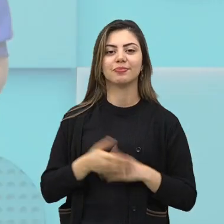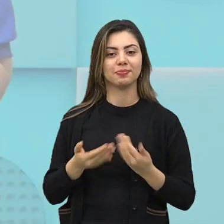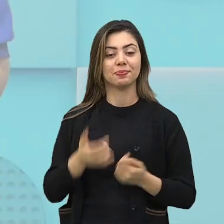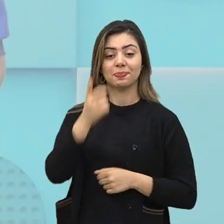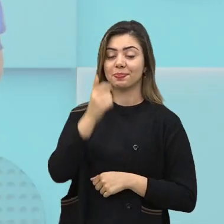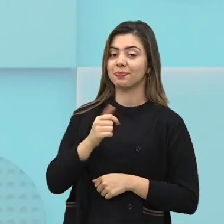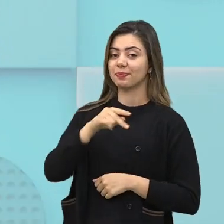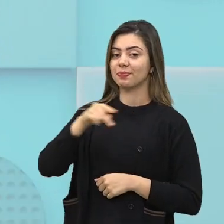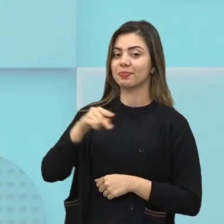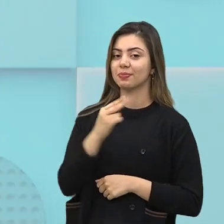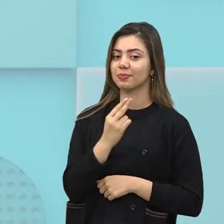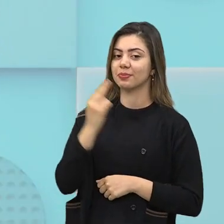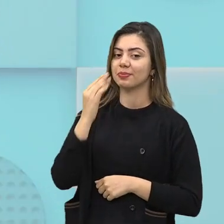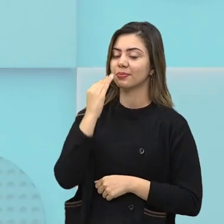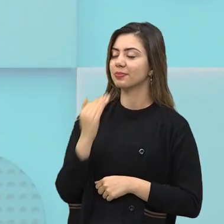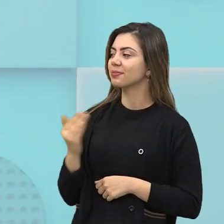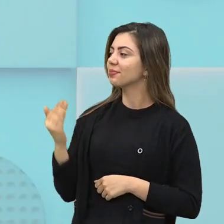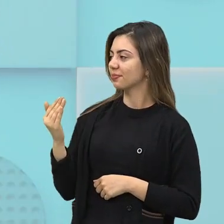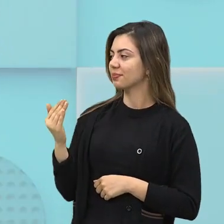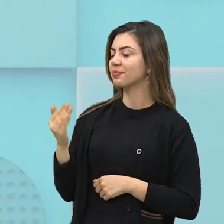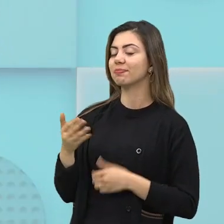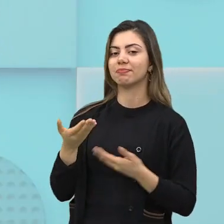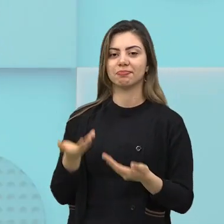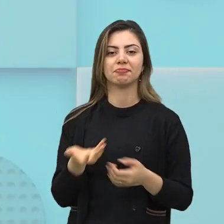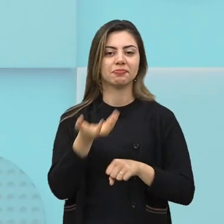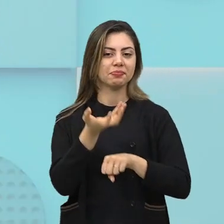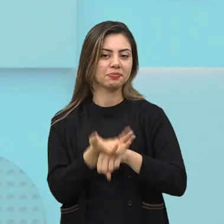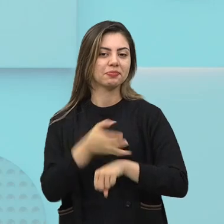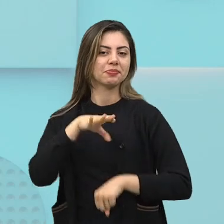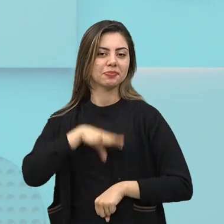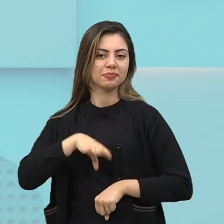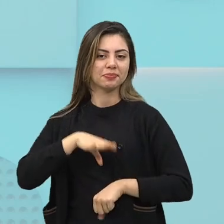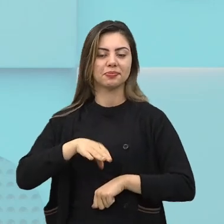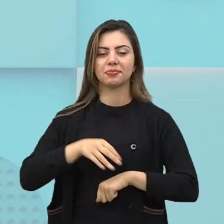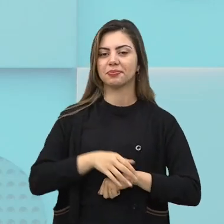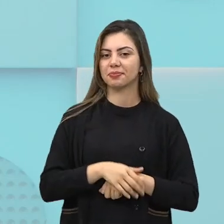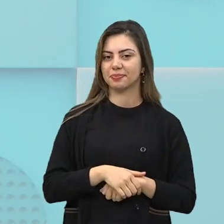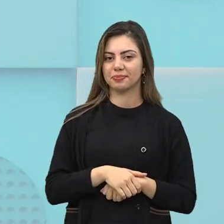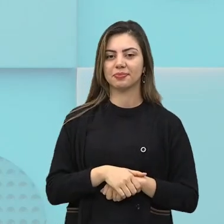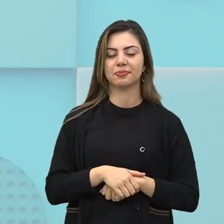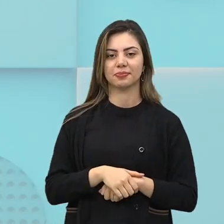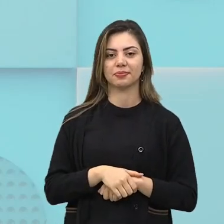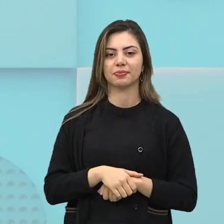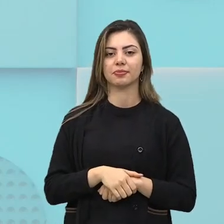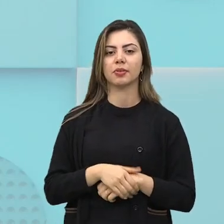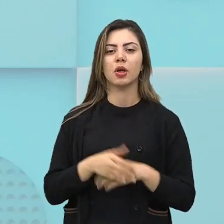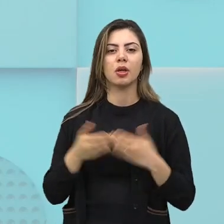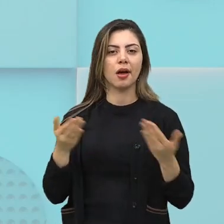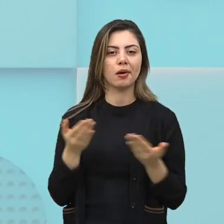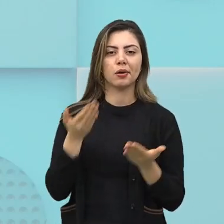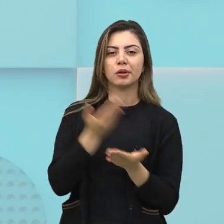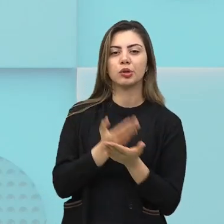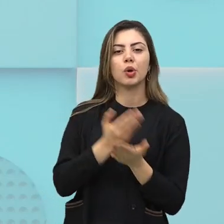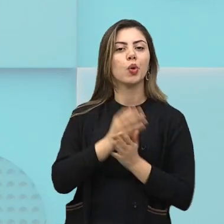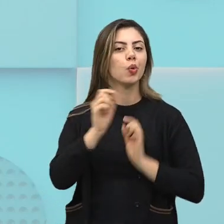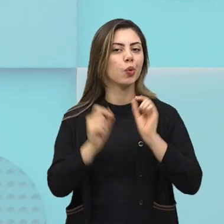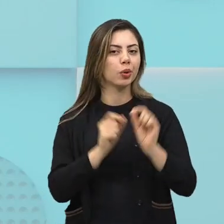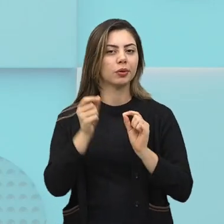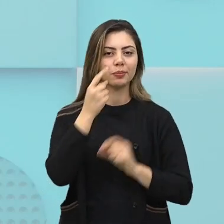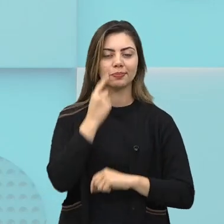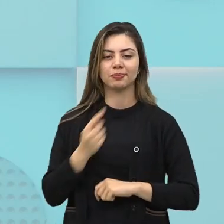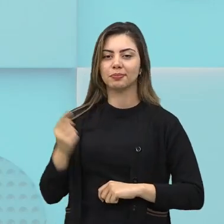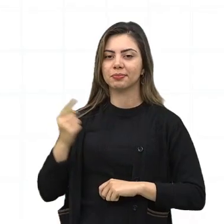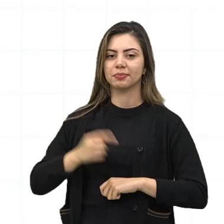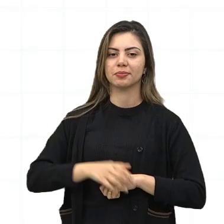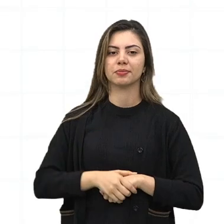Eu sou a professora Daniele Costa, do componente de língua portuguesa. Vamos conhecer a nossa aula